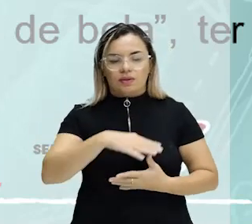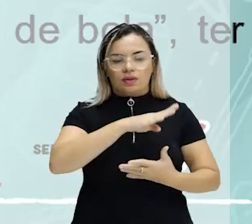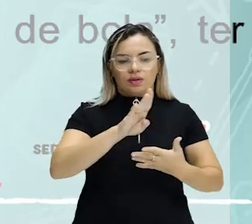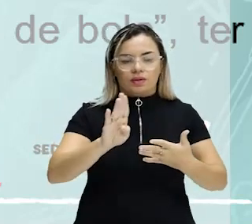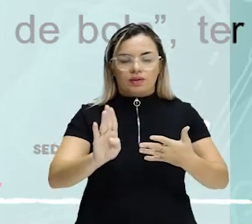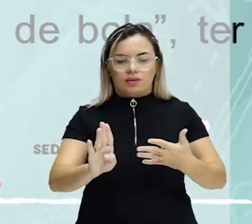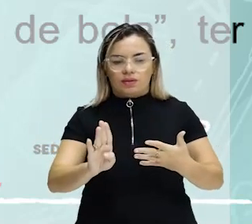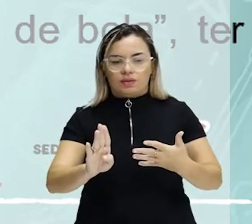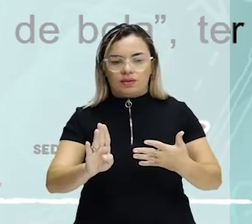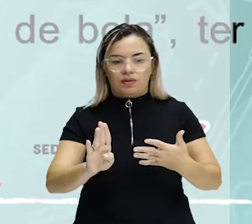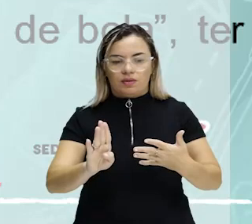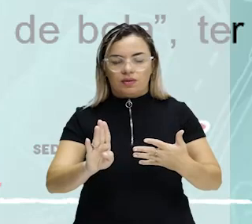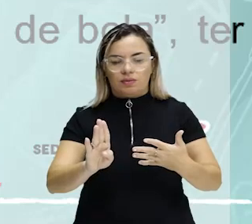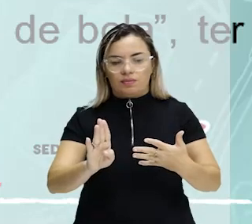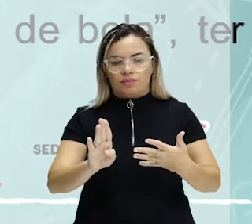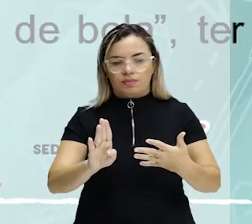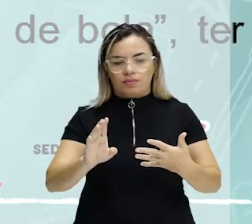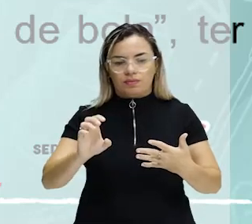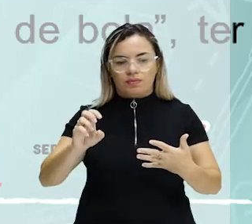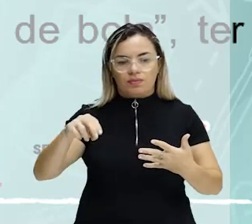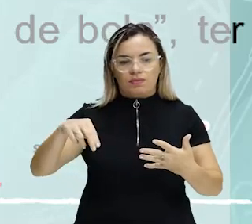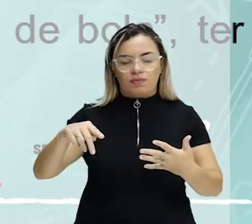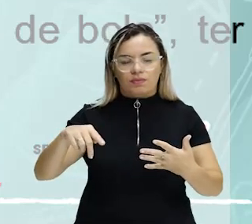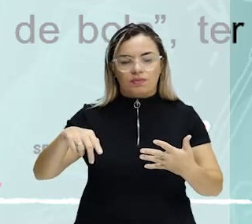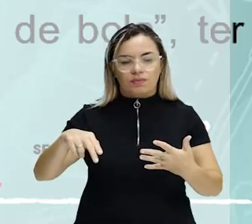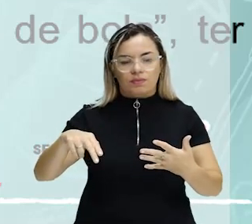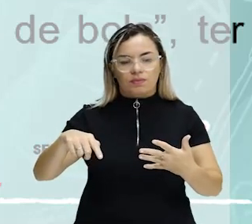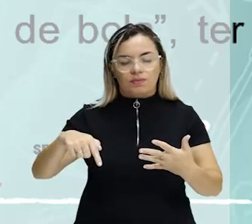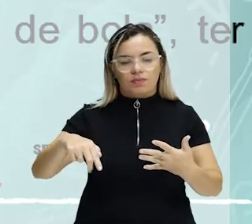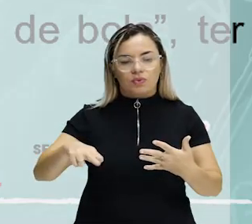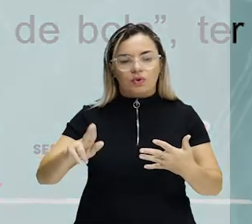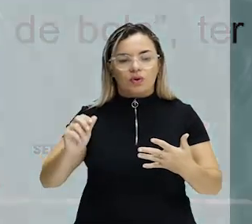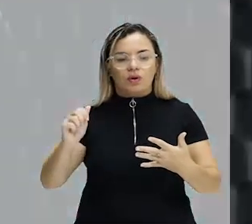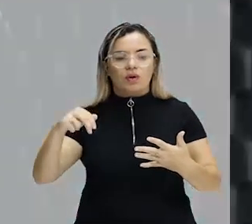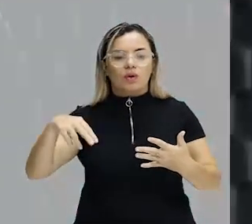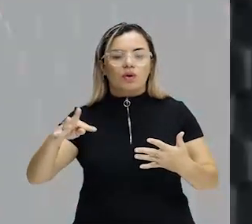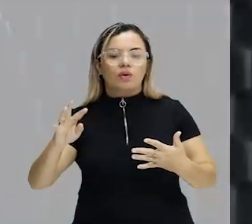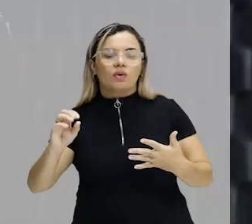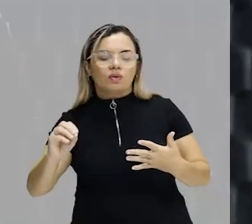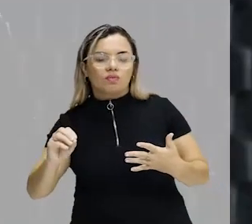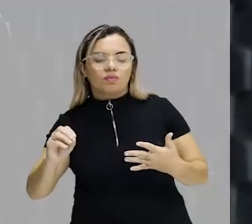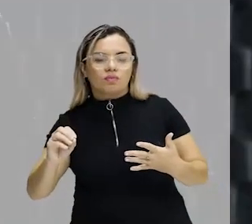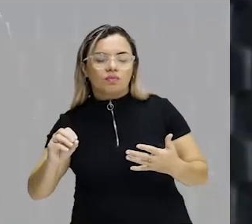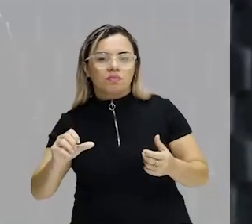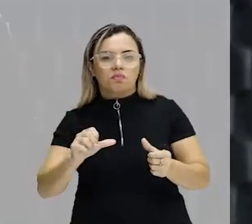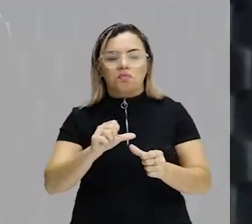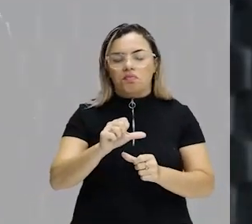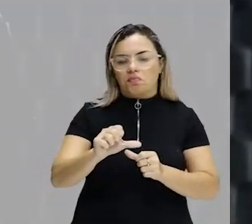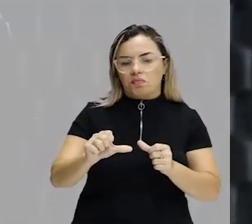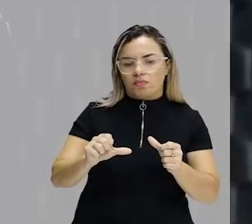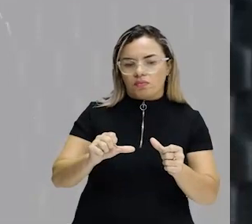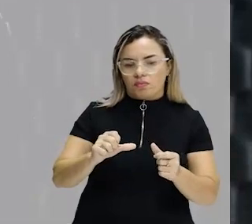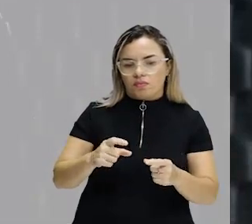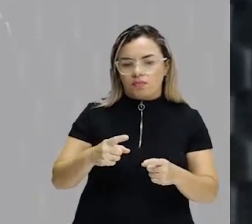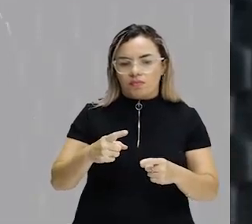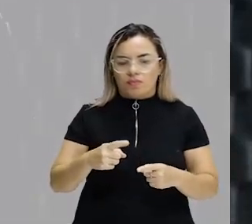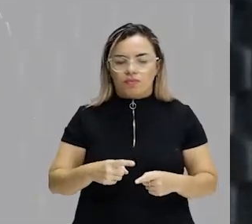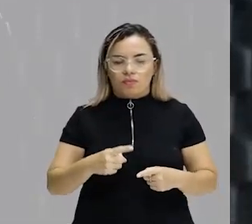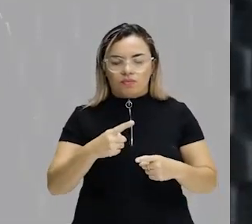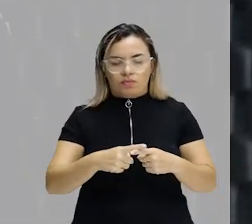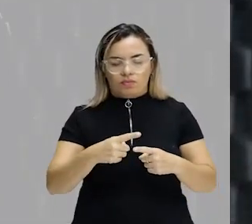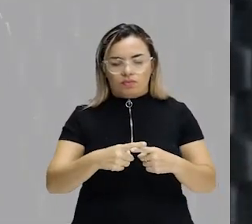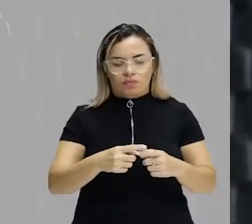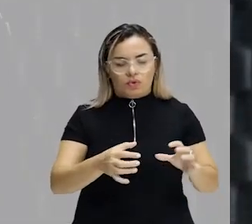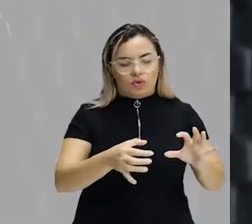Enquanto tem significado alternativo. É verdade isso? Enquanto é alternativa, porque conecta